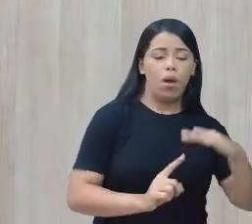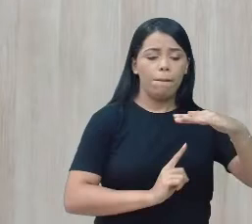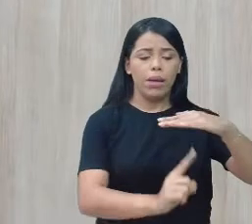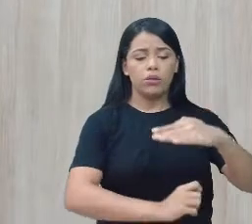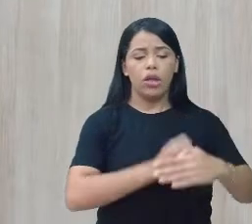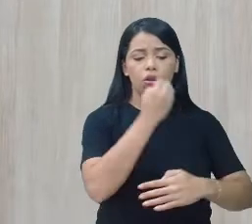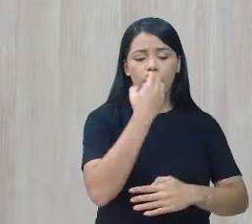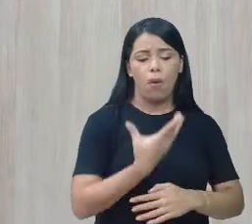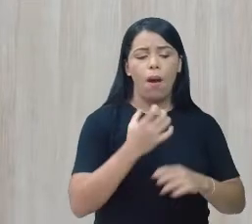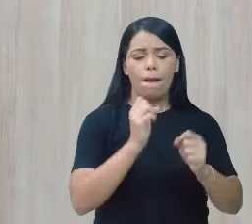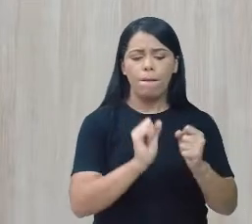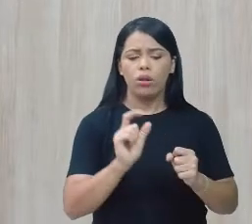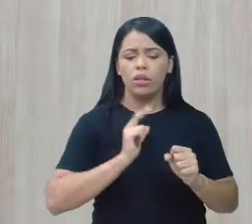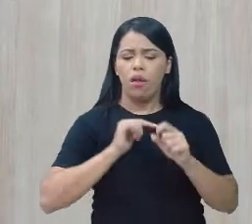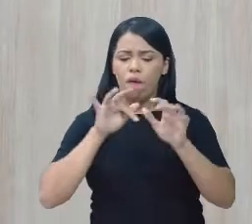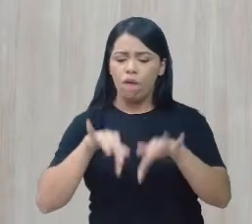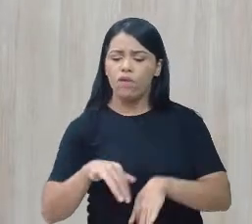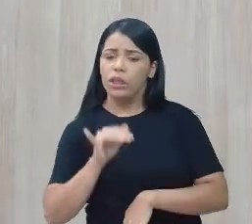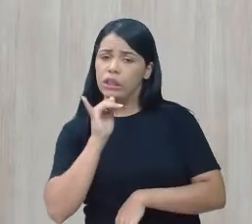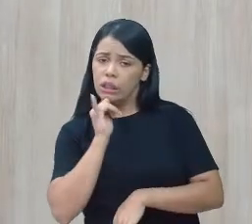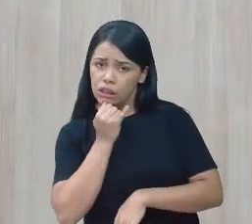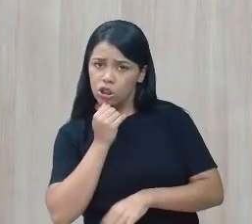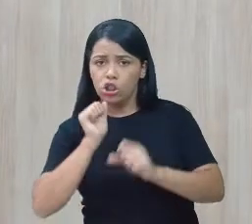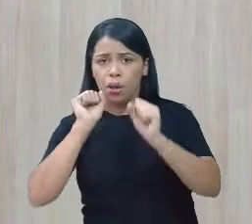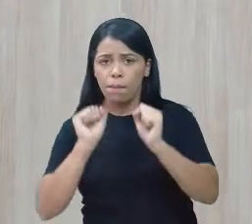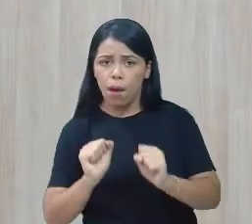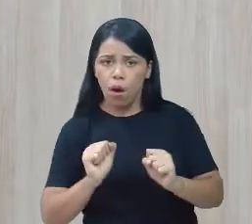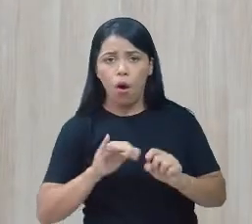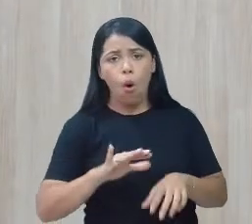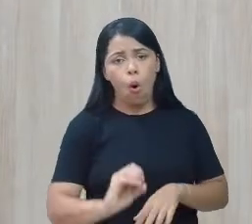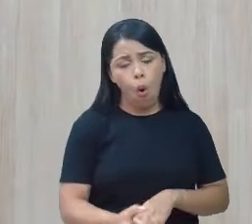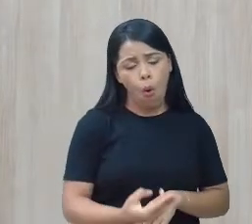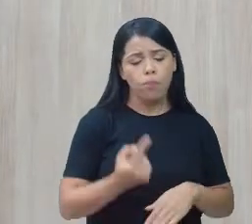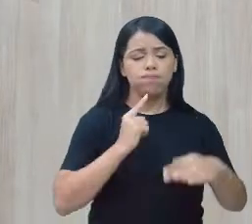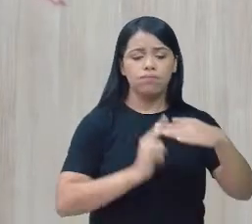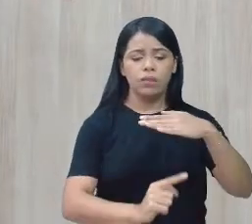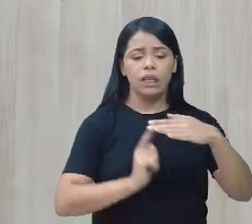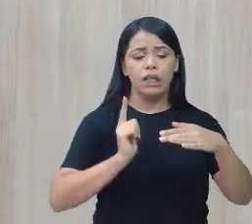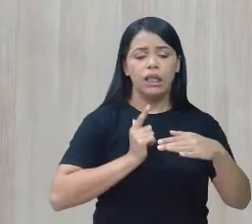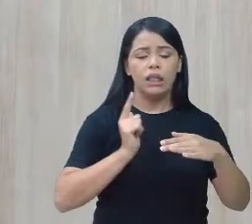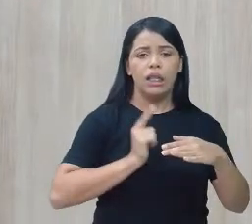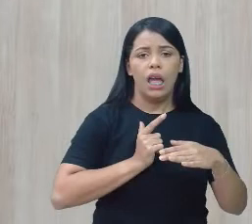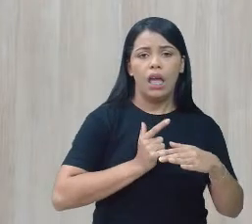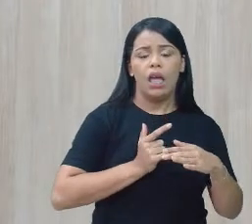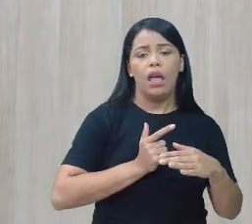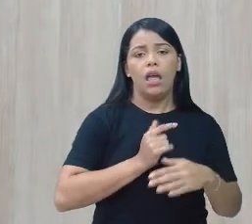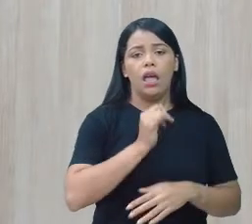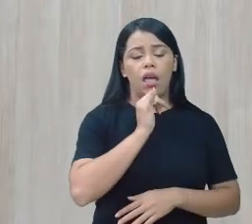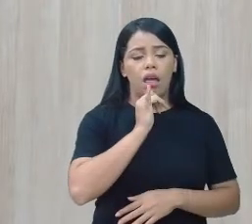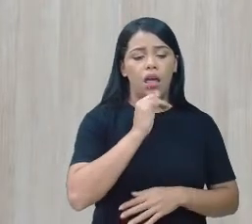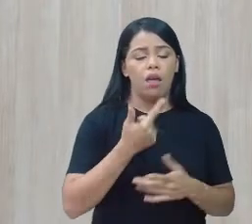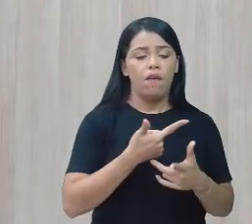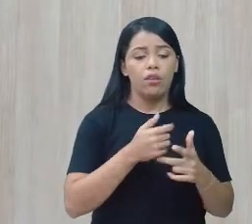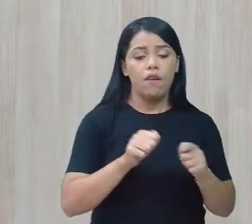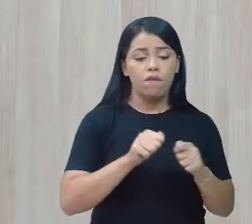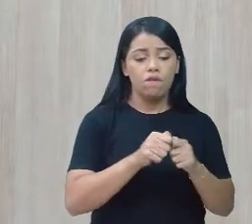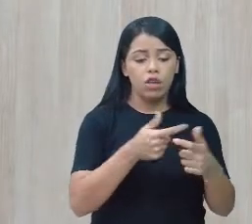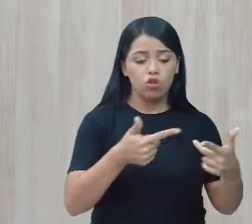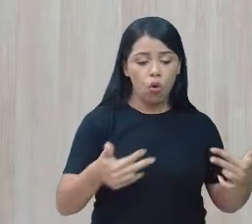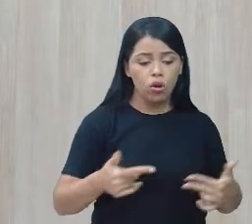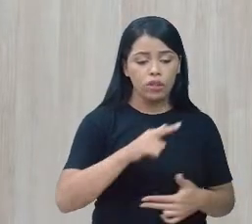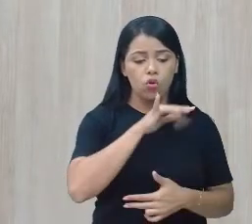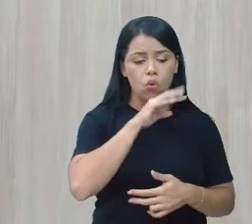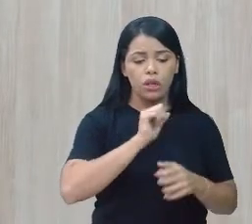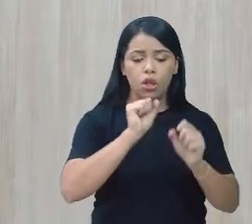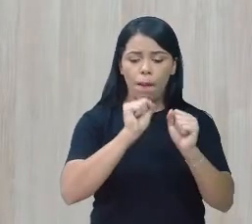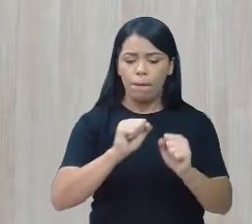Pode. E um personagem que foi ruim, a história toda, pode ter um final bom? Pode. Depende da vontade